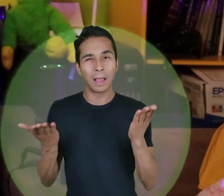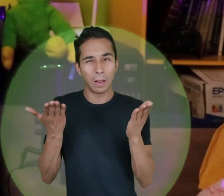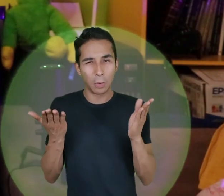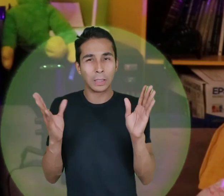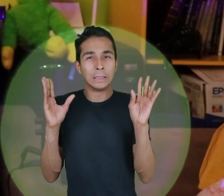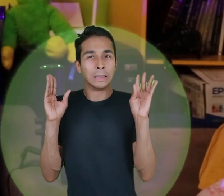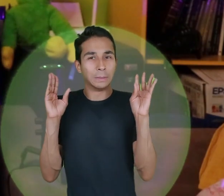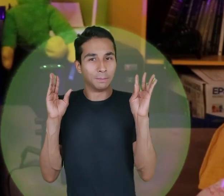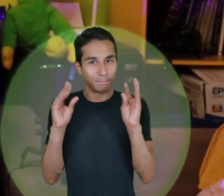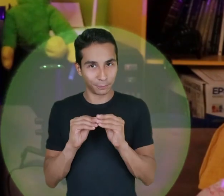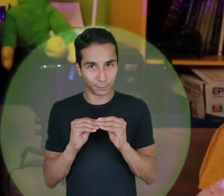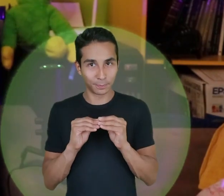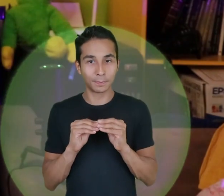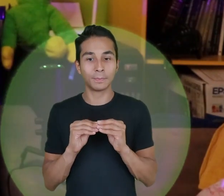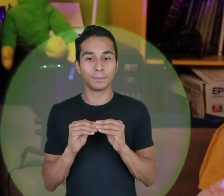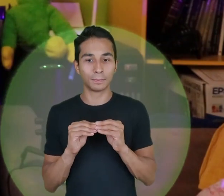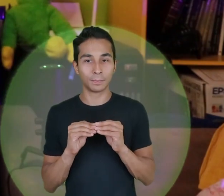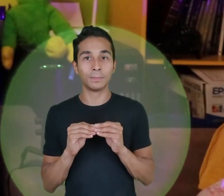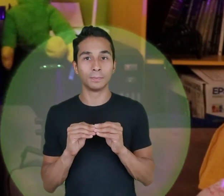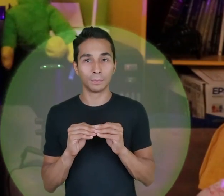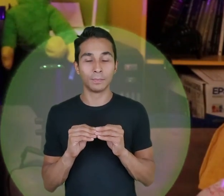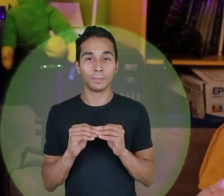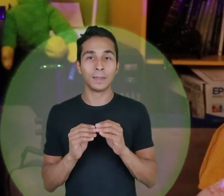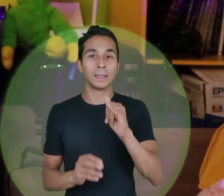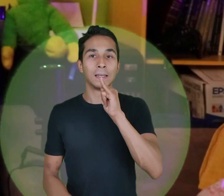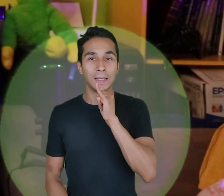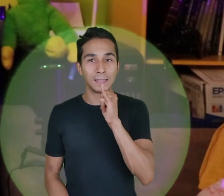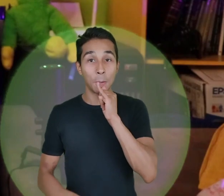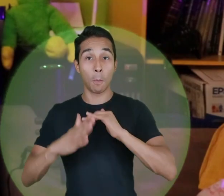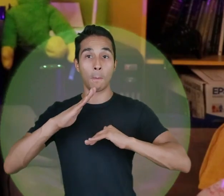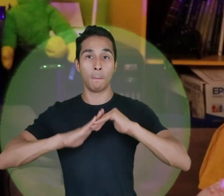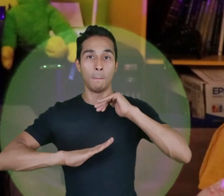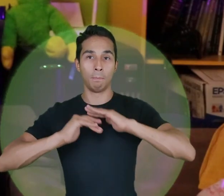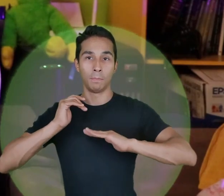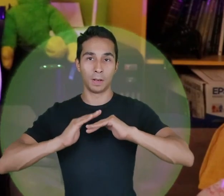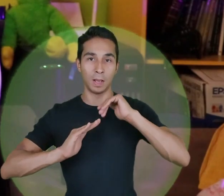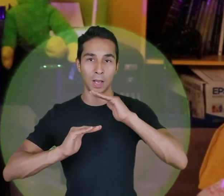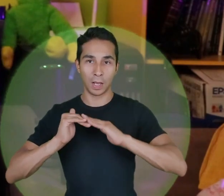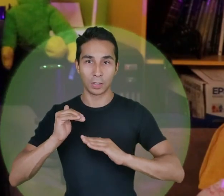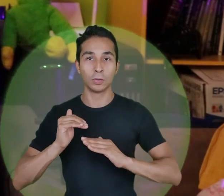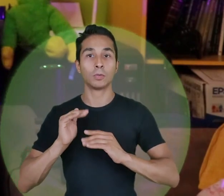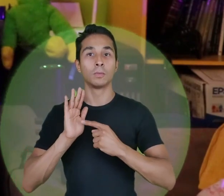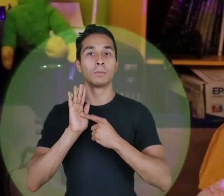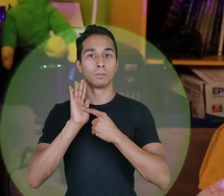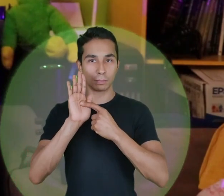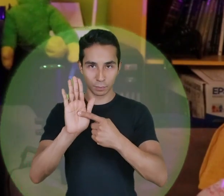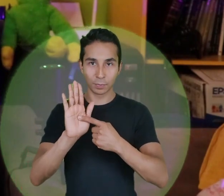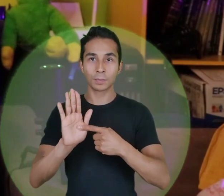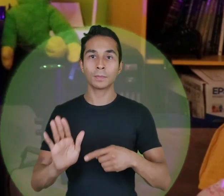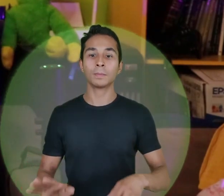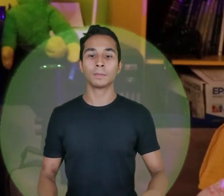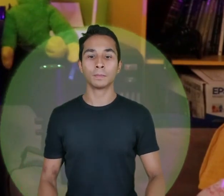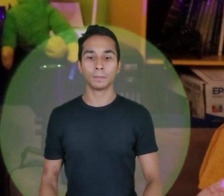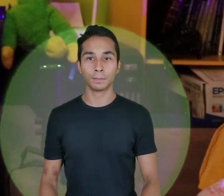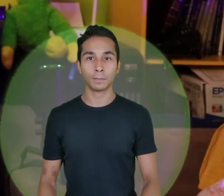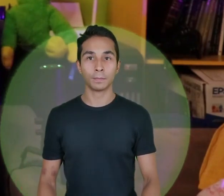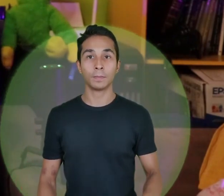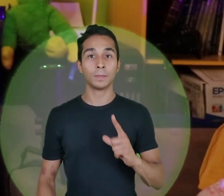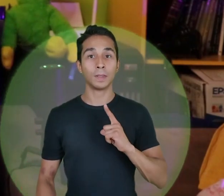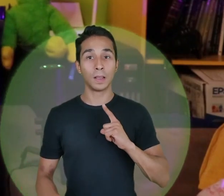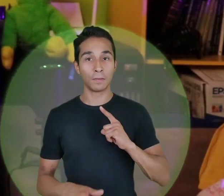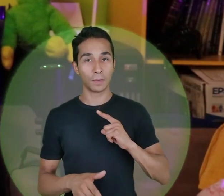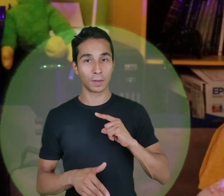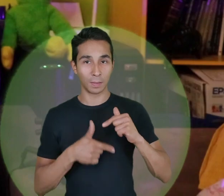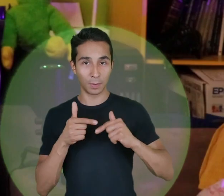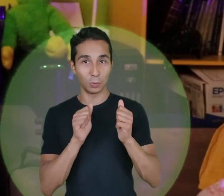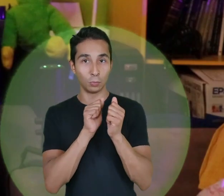para coisas que a gente usa, a gente usou, a gente viu que pessoas usaram e que funcionaram, a gente passou também por um processo com o